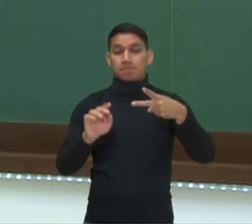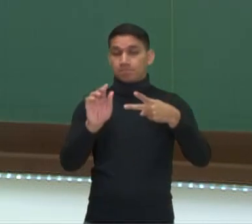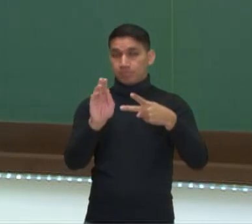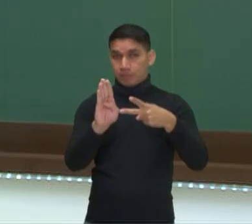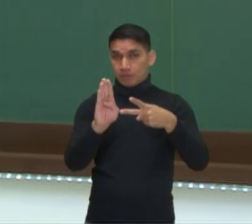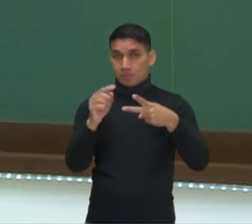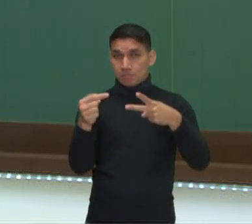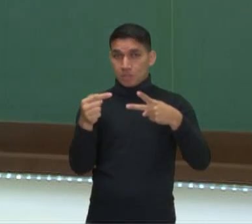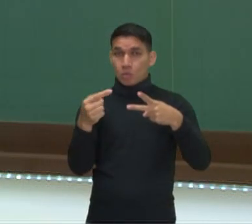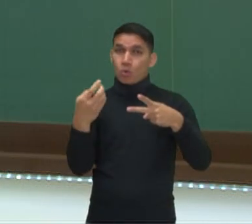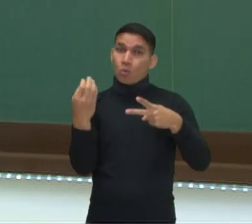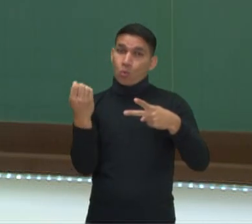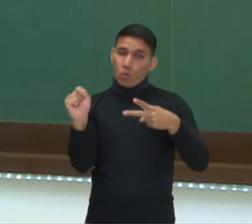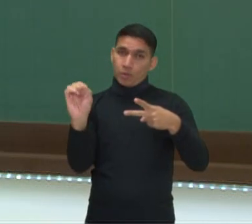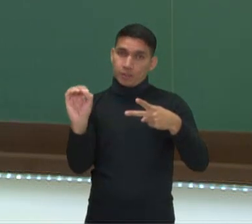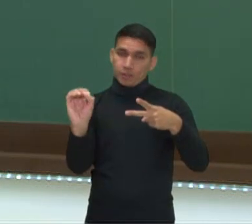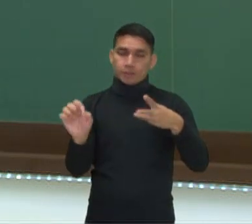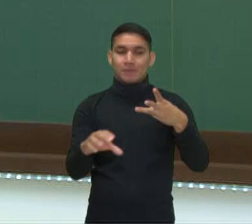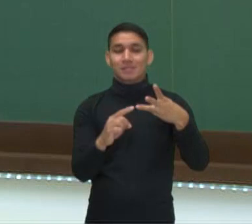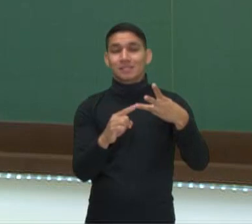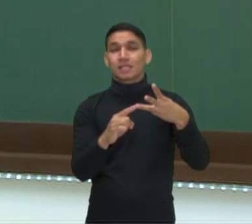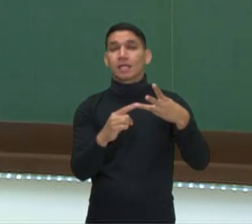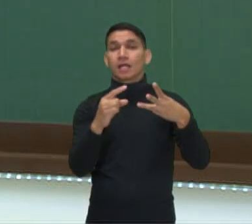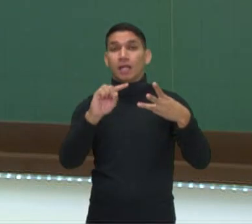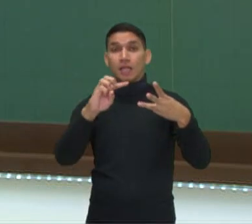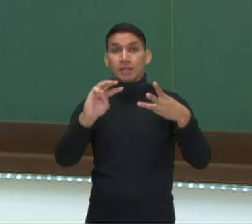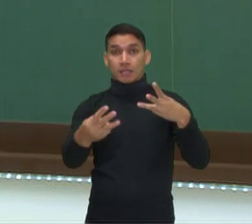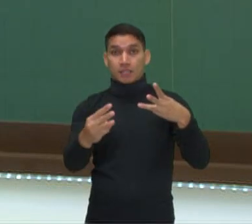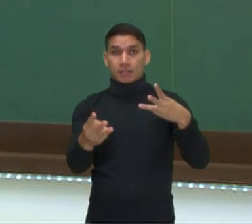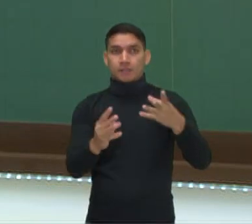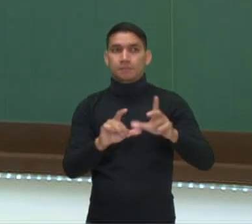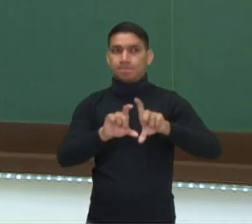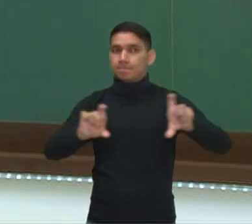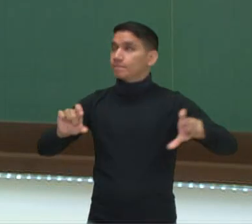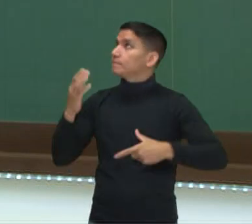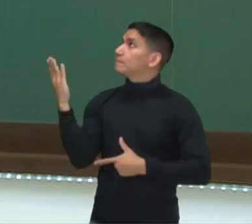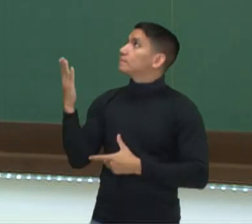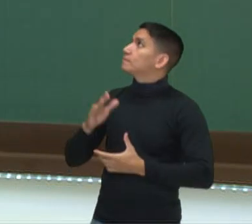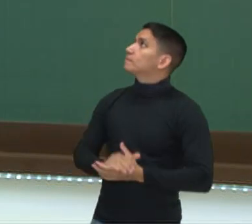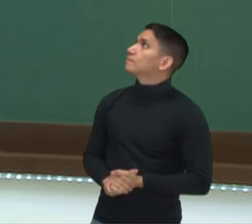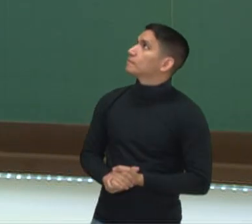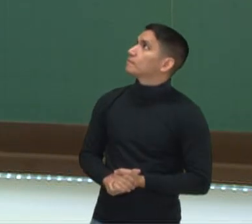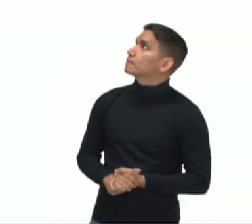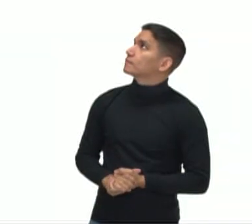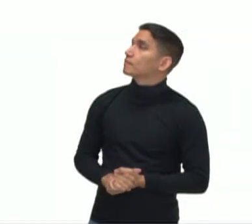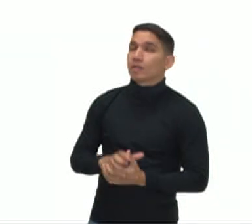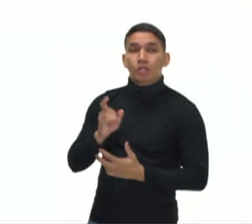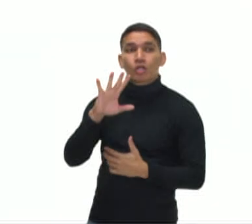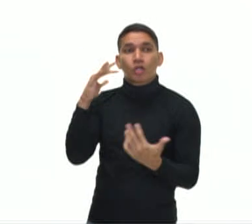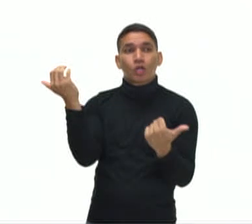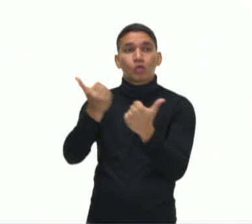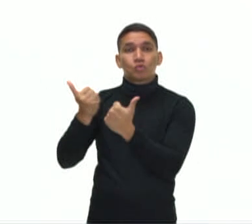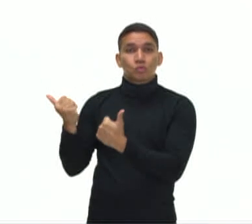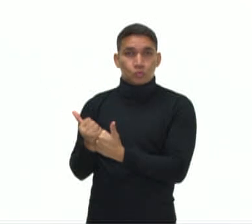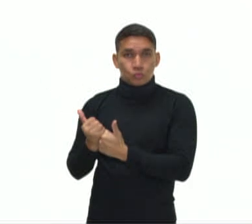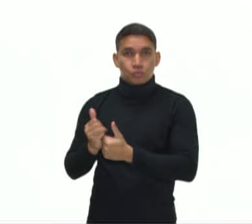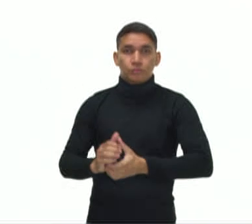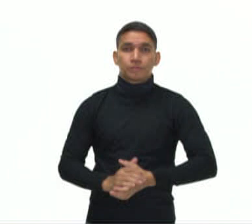80 e o meu C é 3.000. A fórmula x vértice é menos B sobre